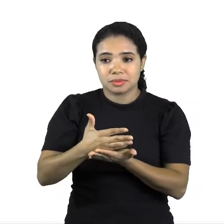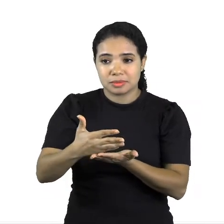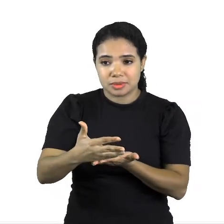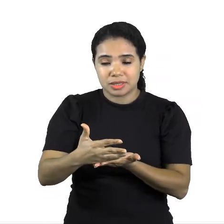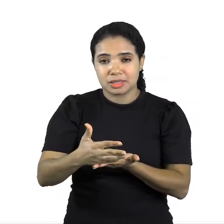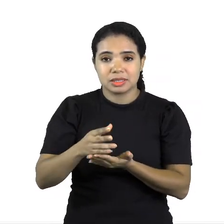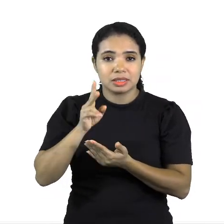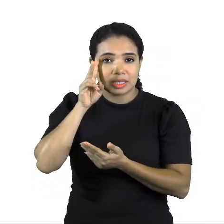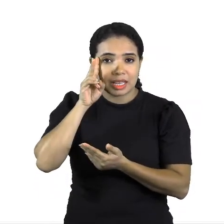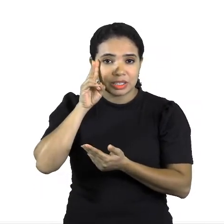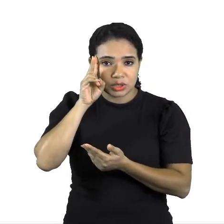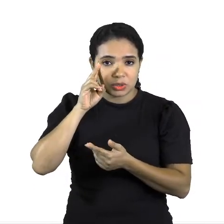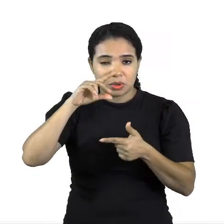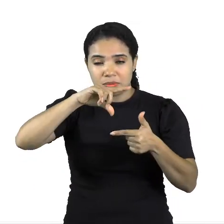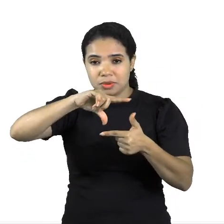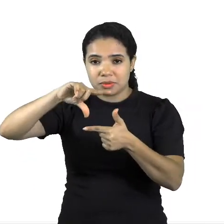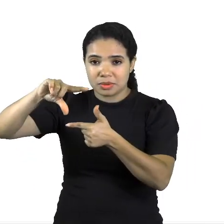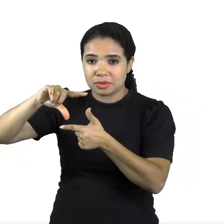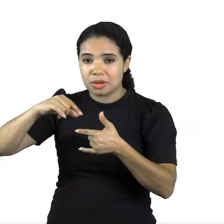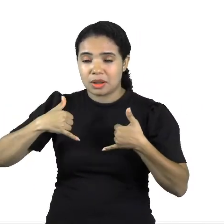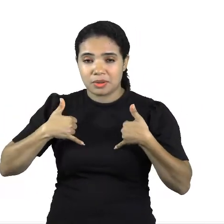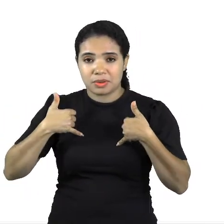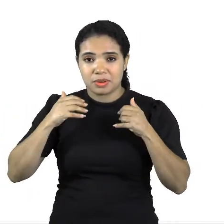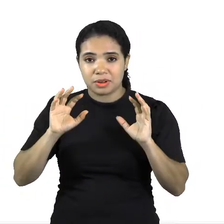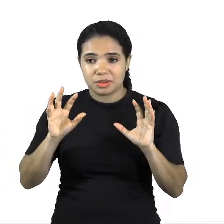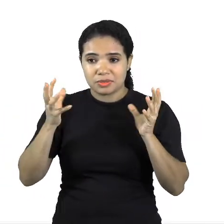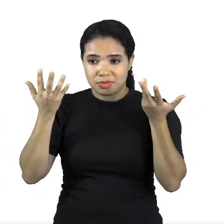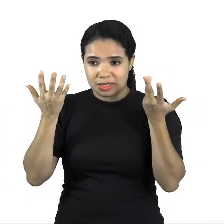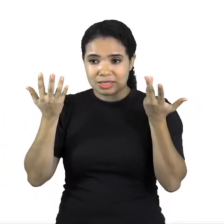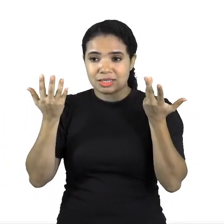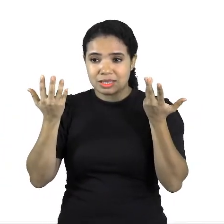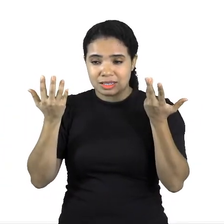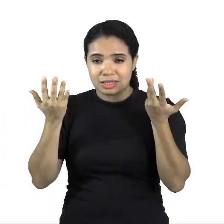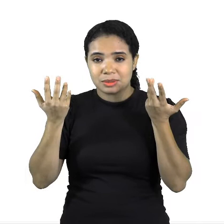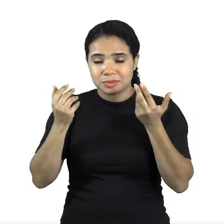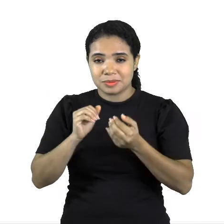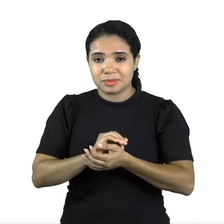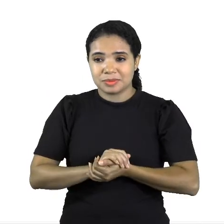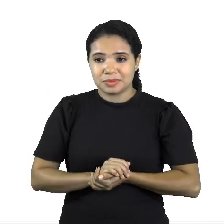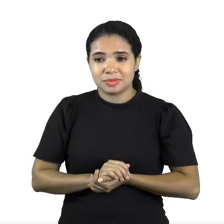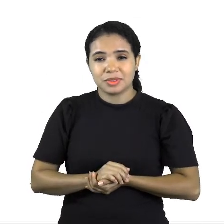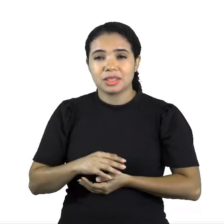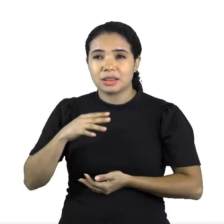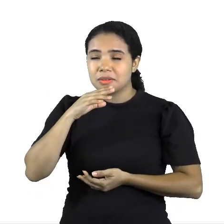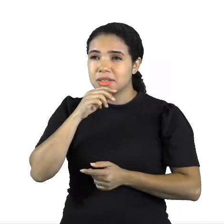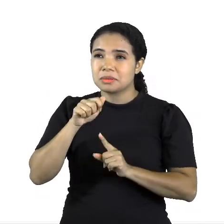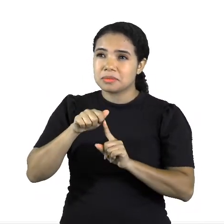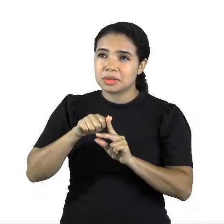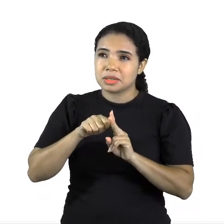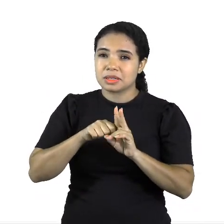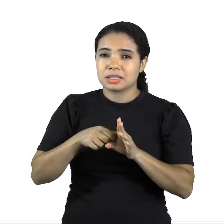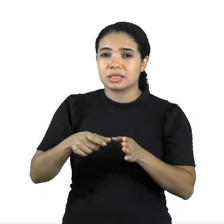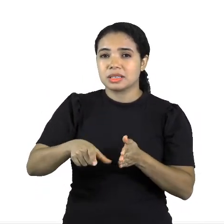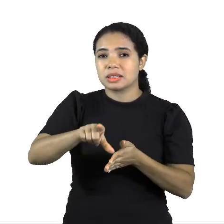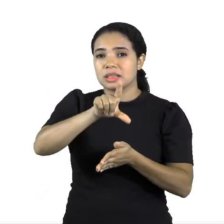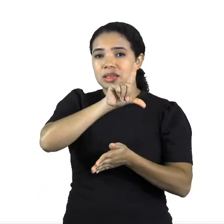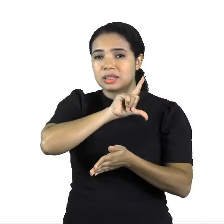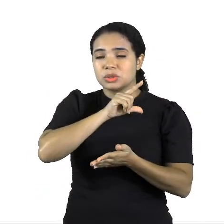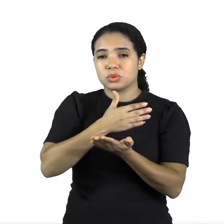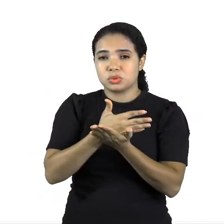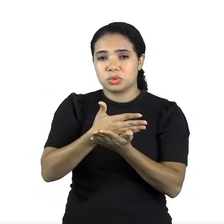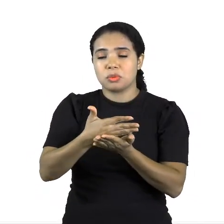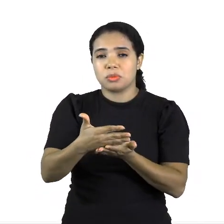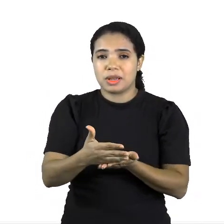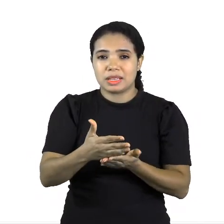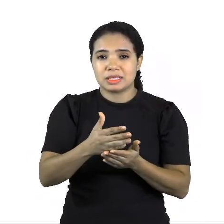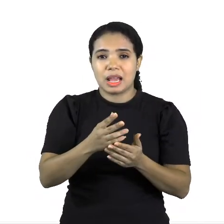história em quadrinhos, em que Anne está comemorando seu aniversário. Acho que foi uns meses antes deles terem que se exilar lá no